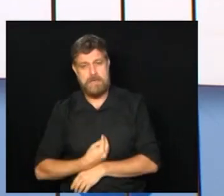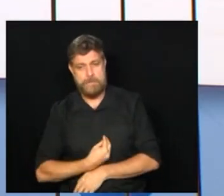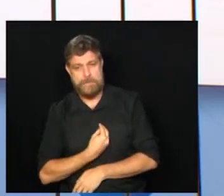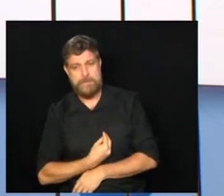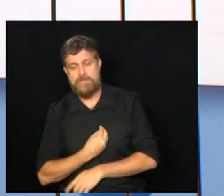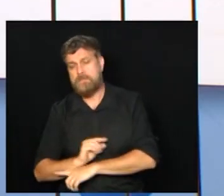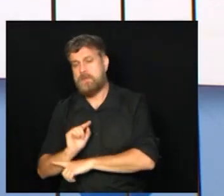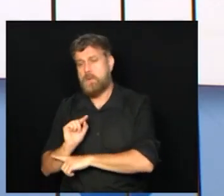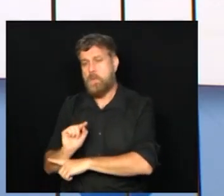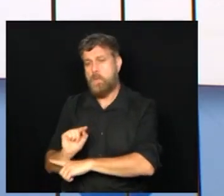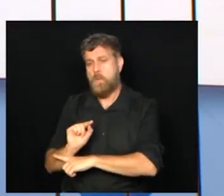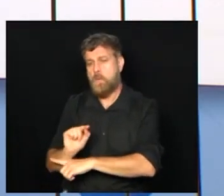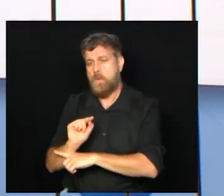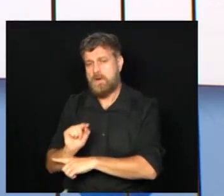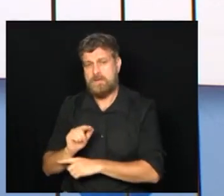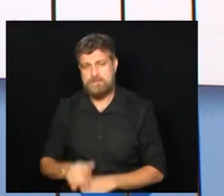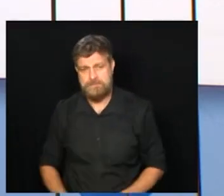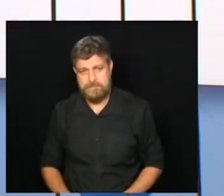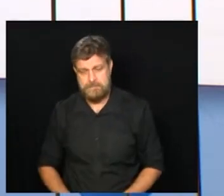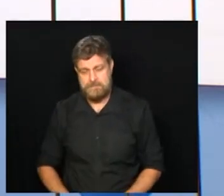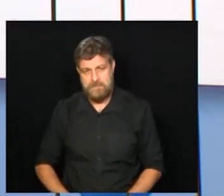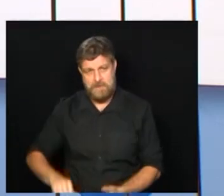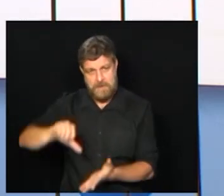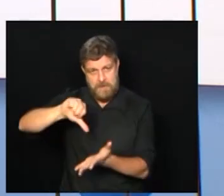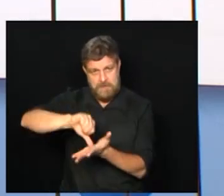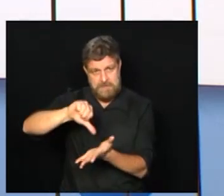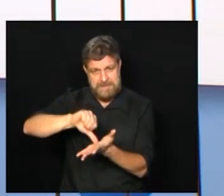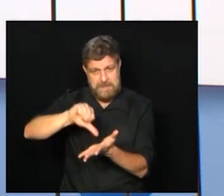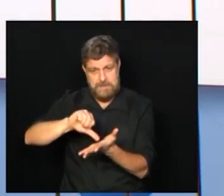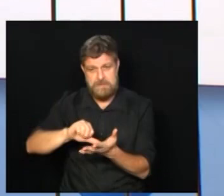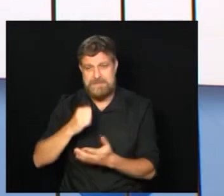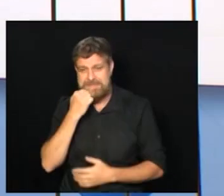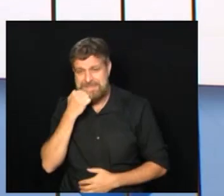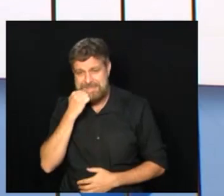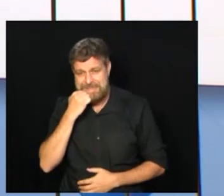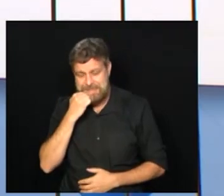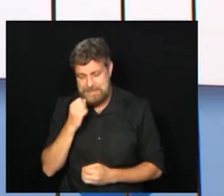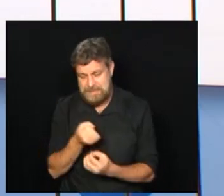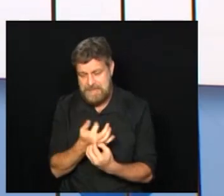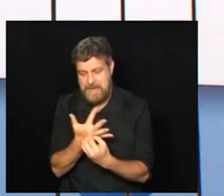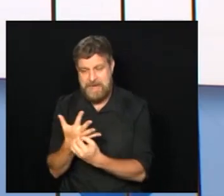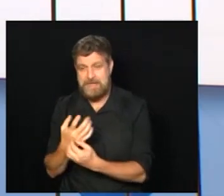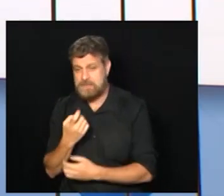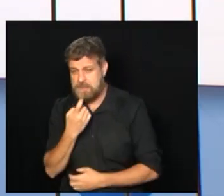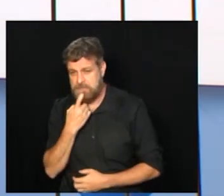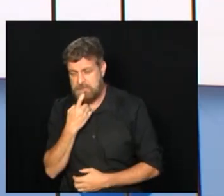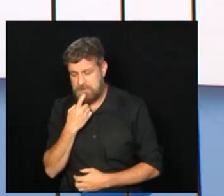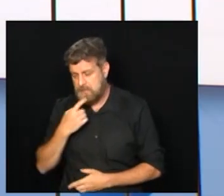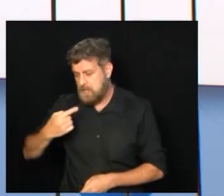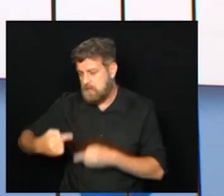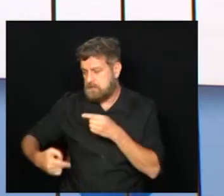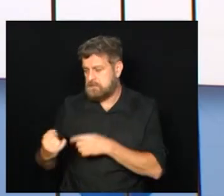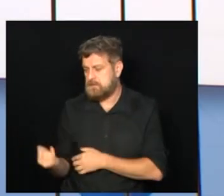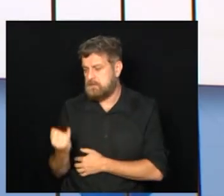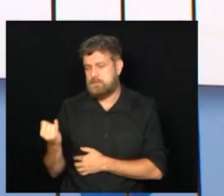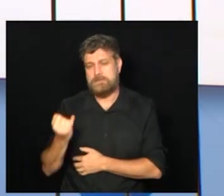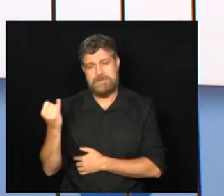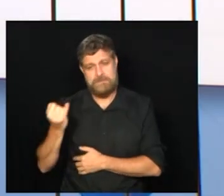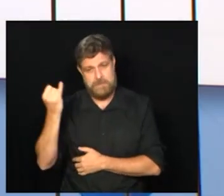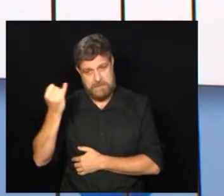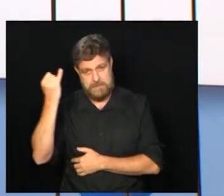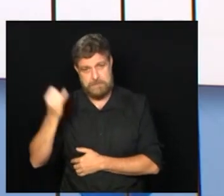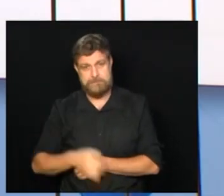participação do Centro de Ciências e Artes aqui de Campinas. Então, uma importante discussão sobre a